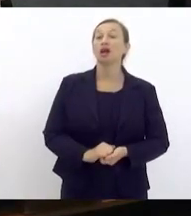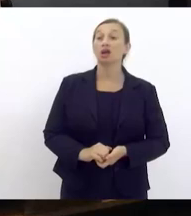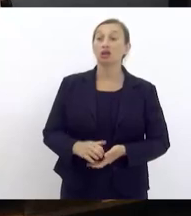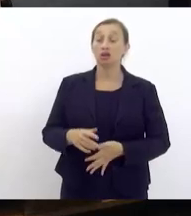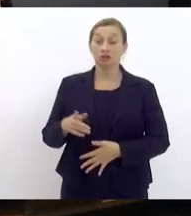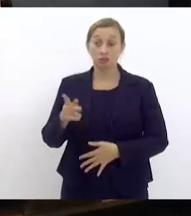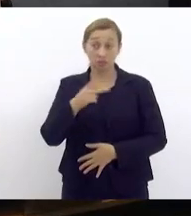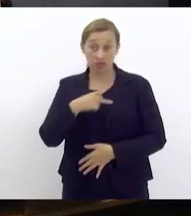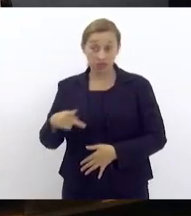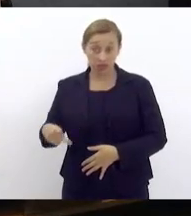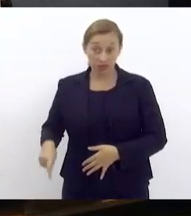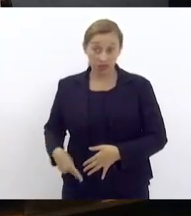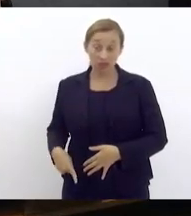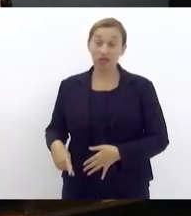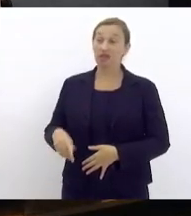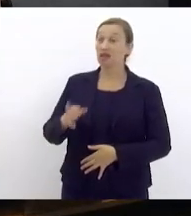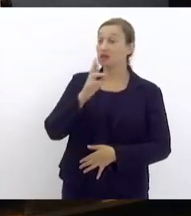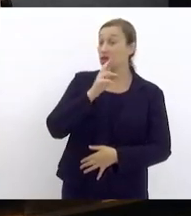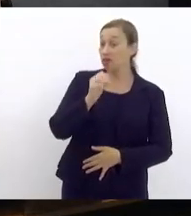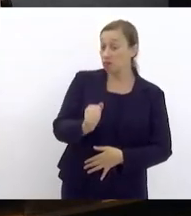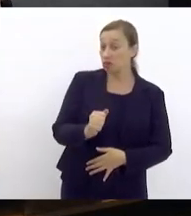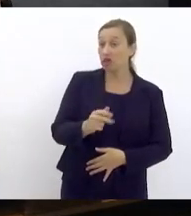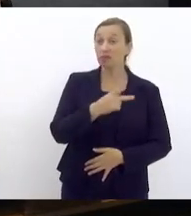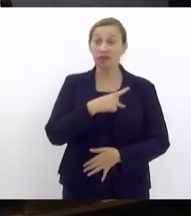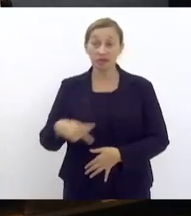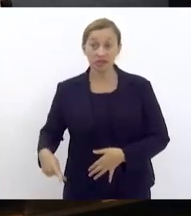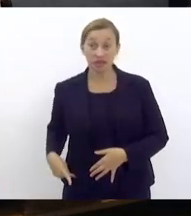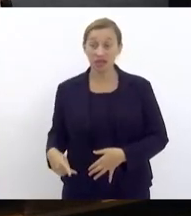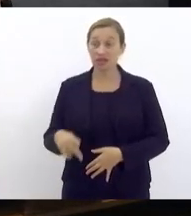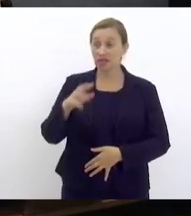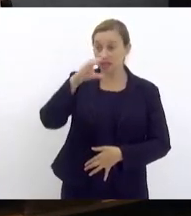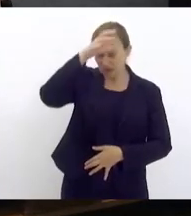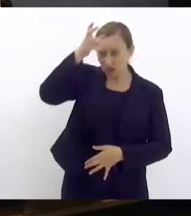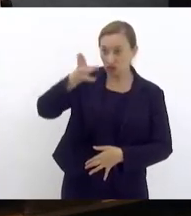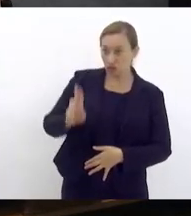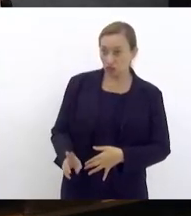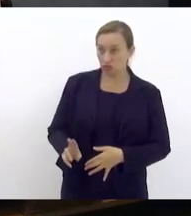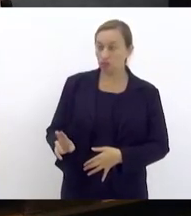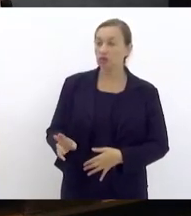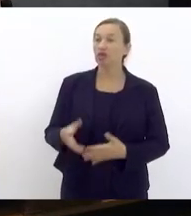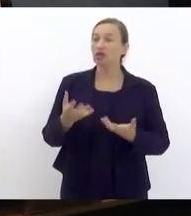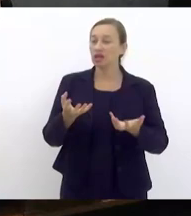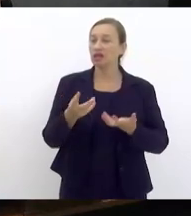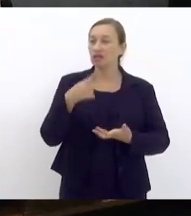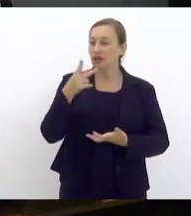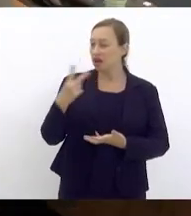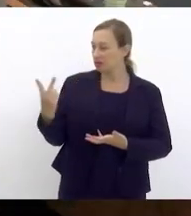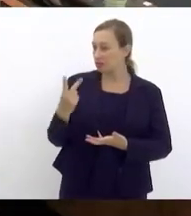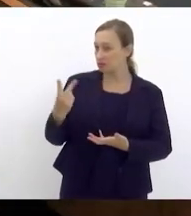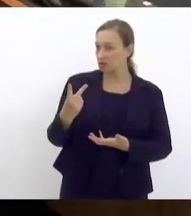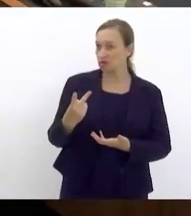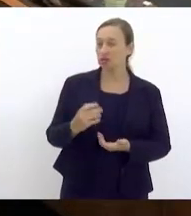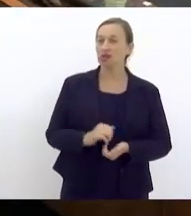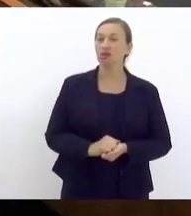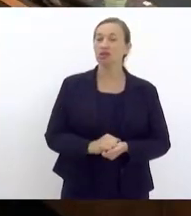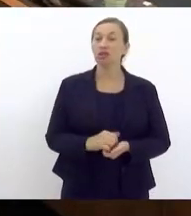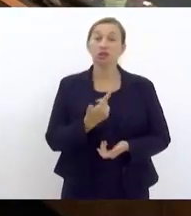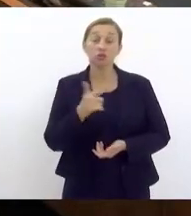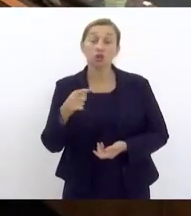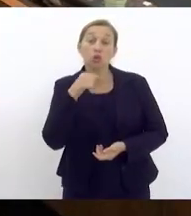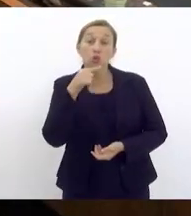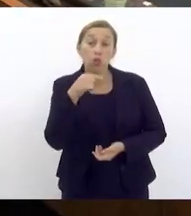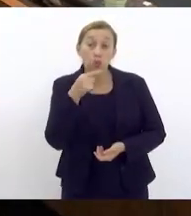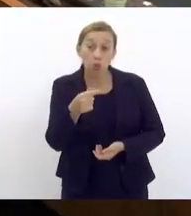senhora presidente Presidente Amorim da CJ queria a solicitar vossa excelência para que não pare dúvidas